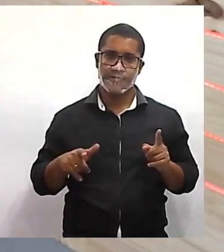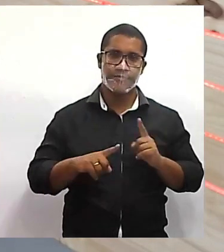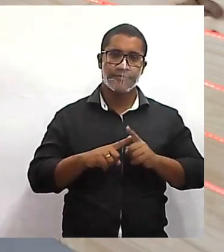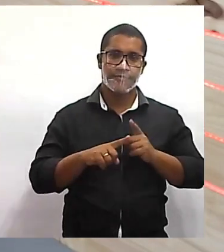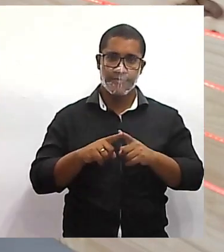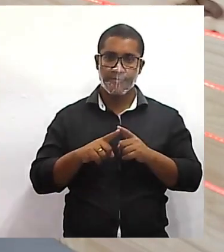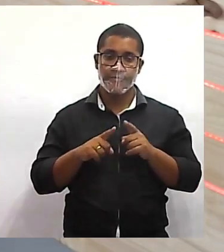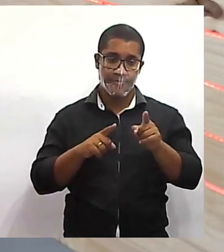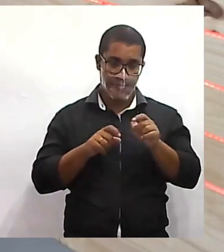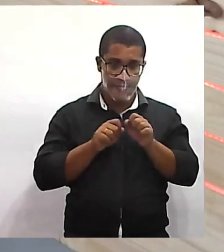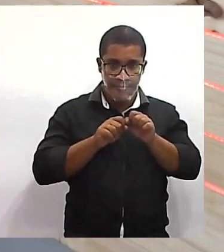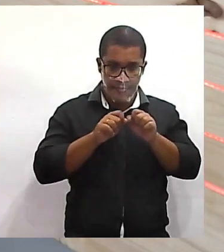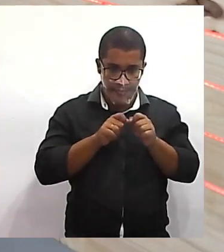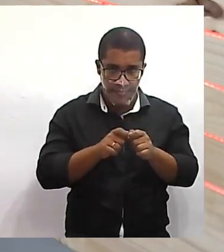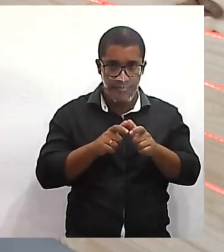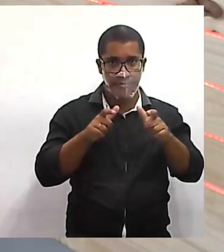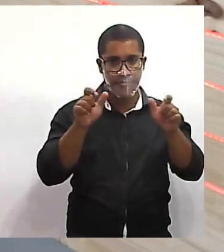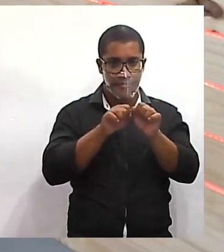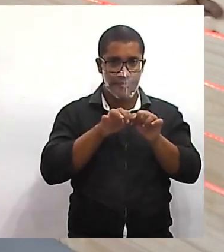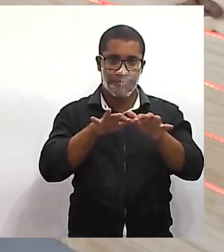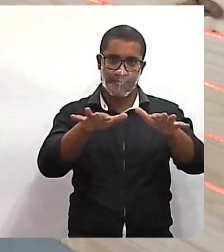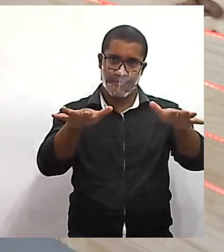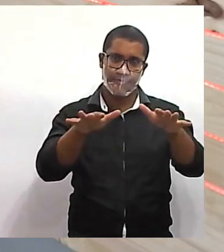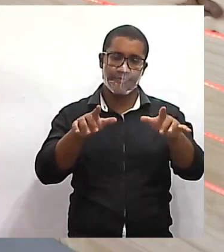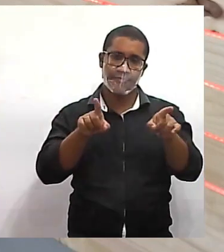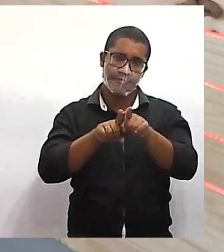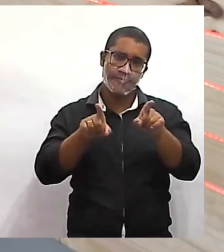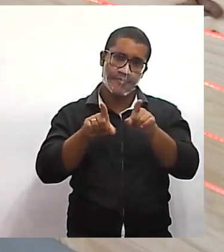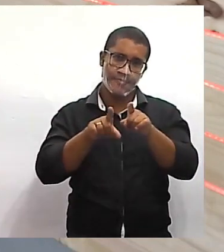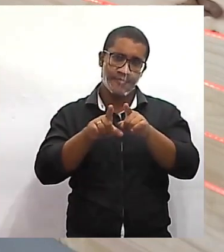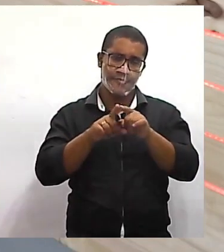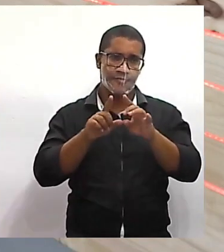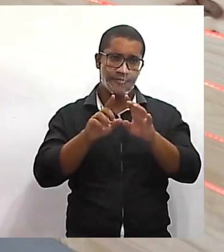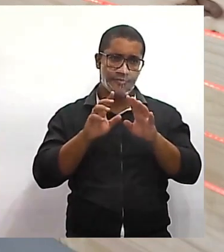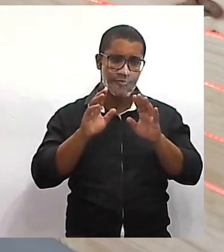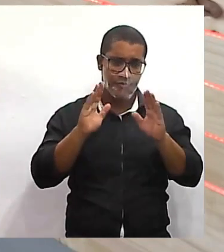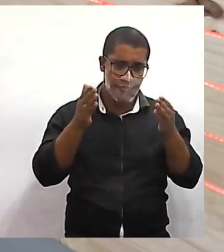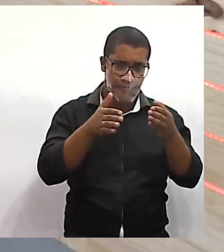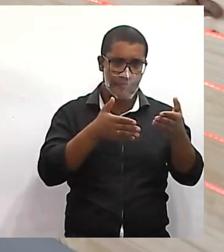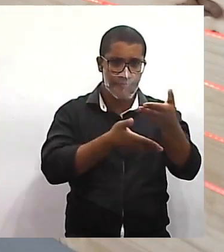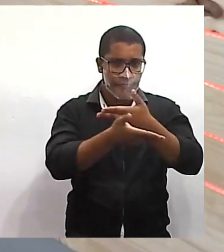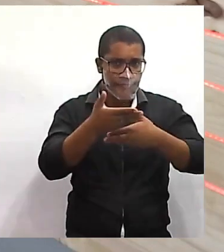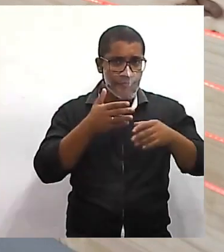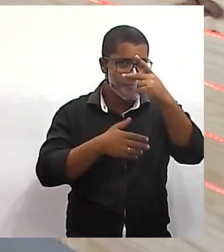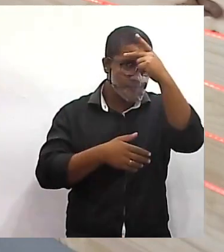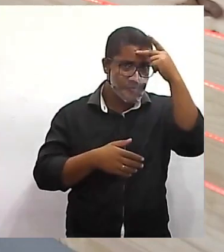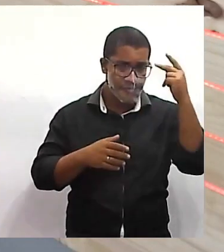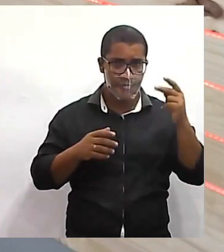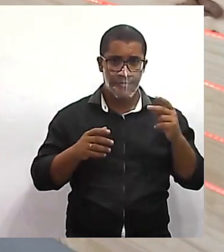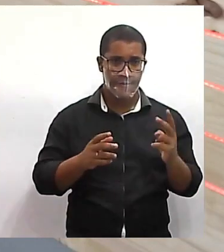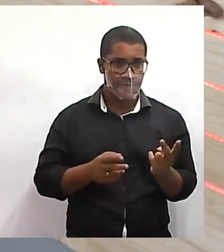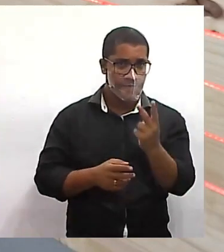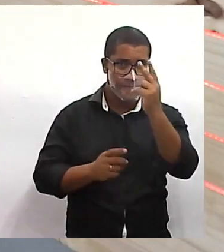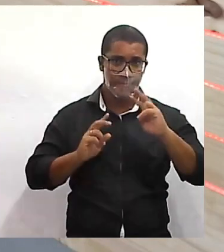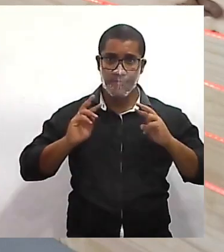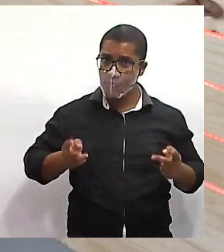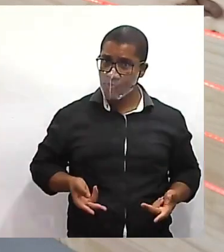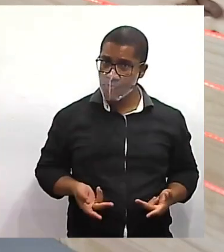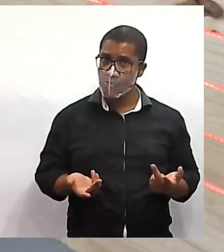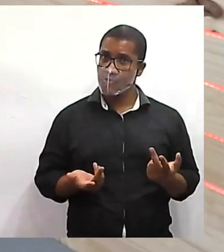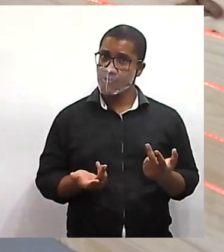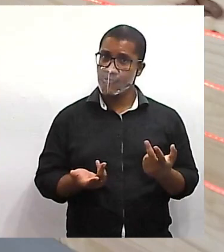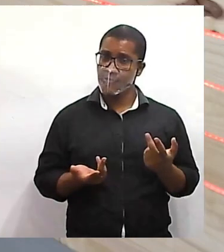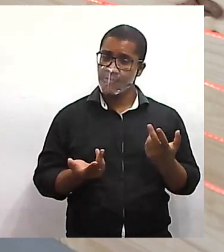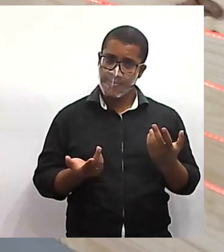mais amplo e também está voltado ao relacionamento de pessoas, ligado à valorização do ser humano. Então, é importante, né, a